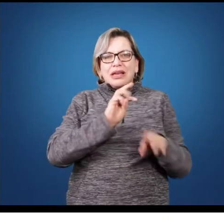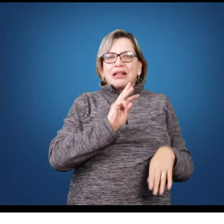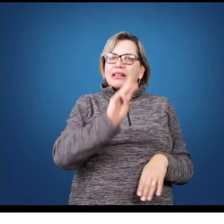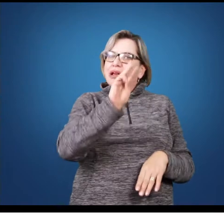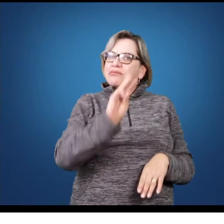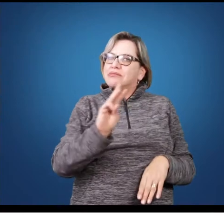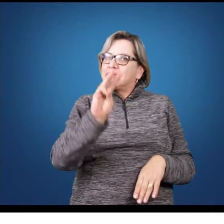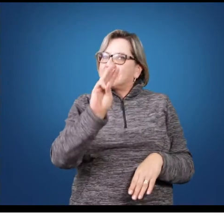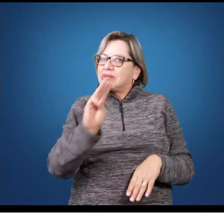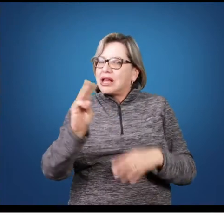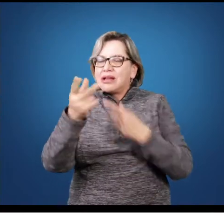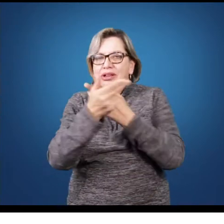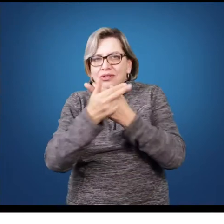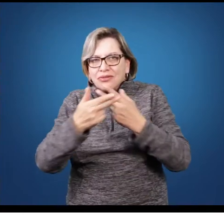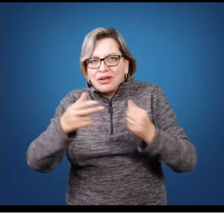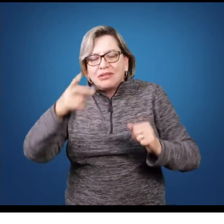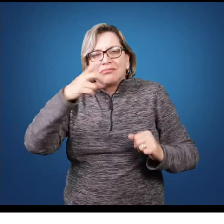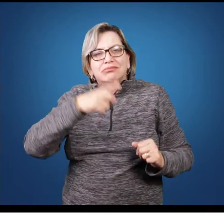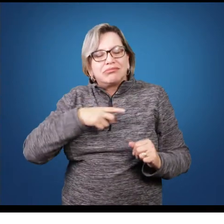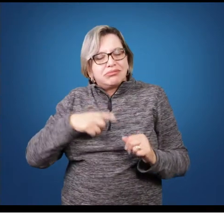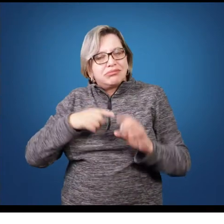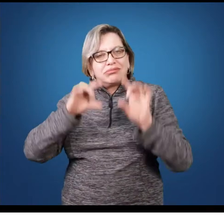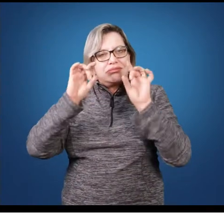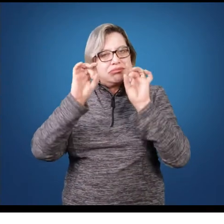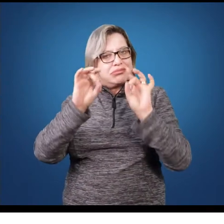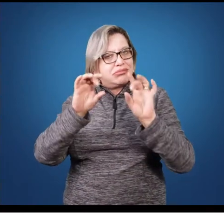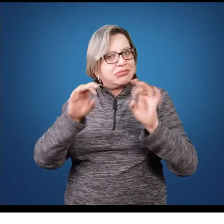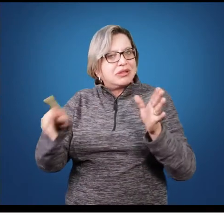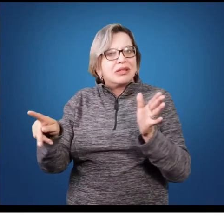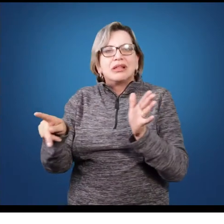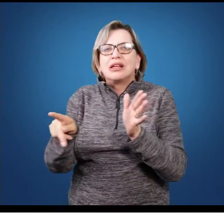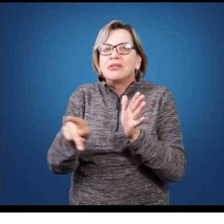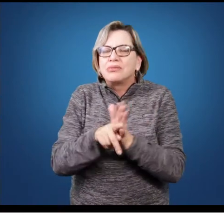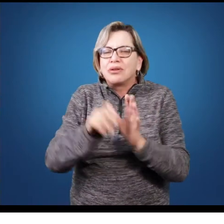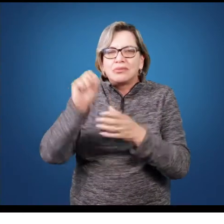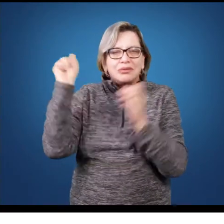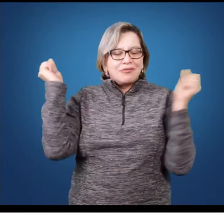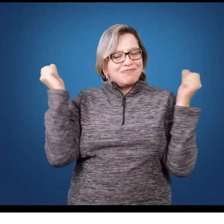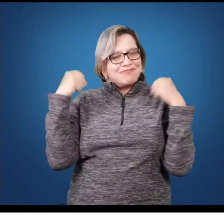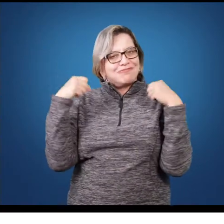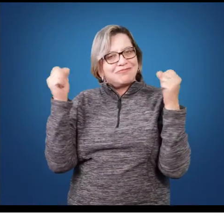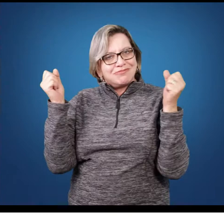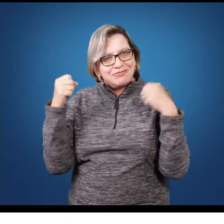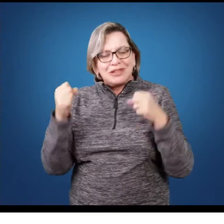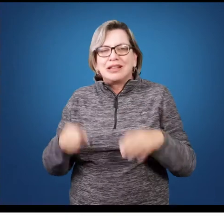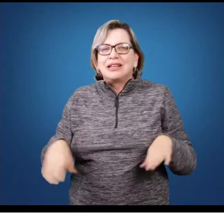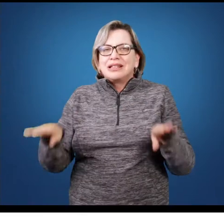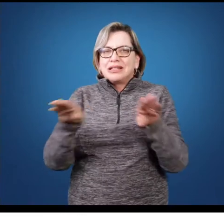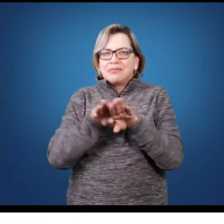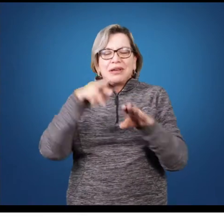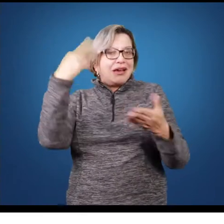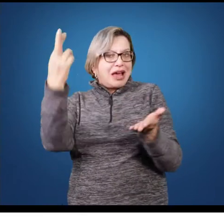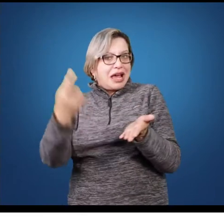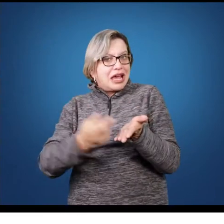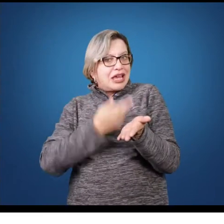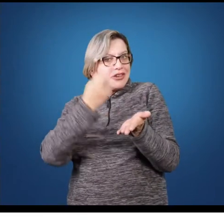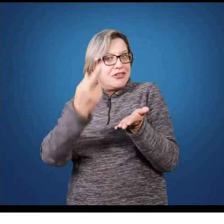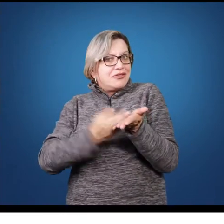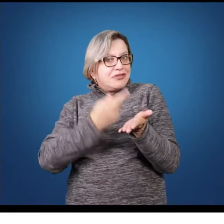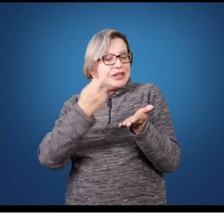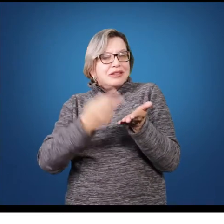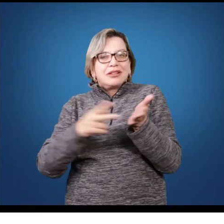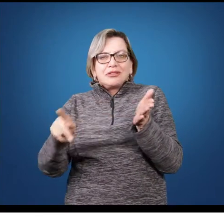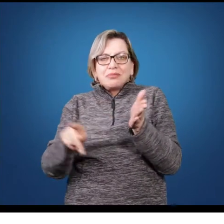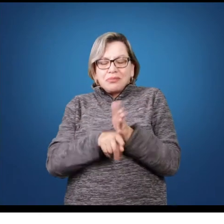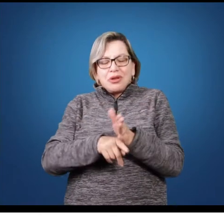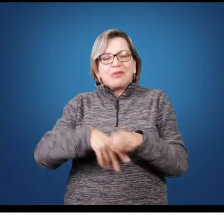gerais e sites específicos da área da educação física, ou seja, as principais revistas de veiculação do conhecimento